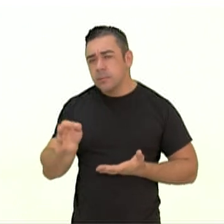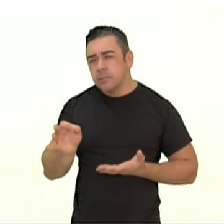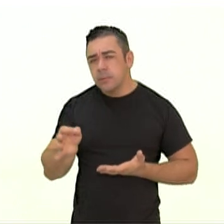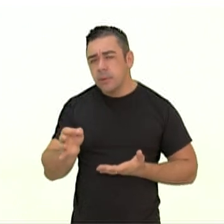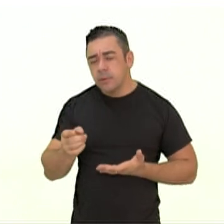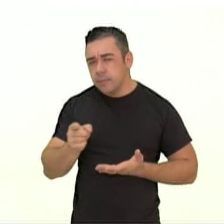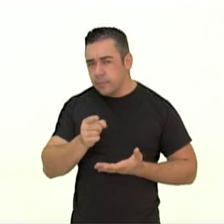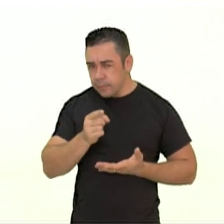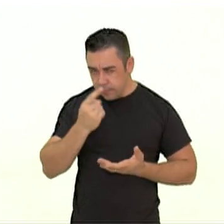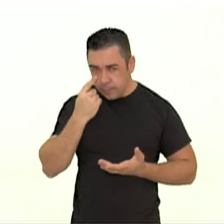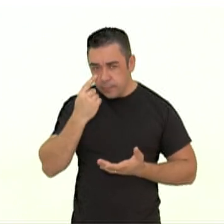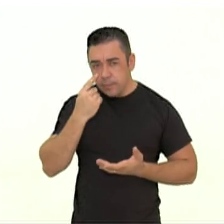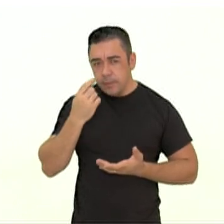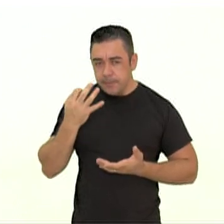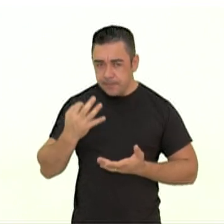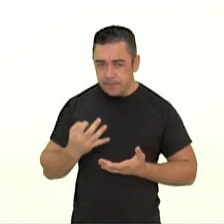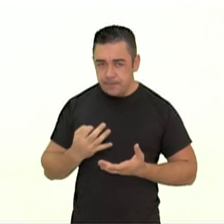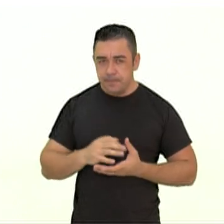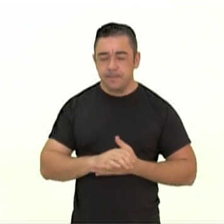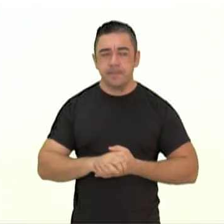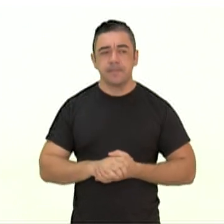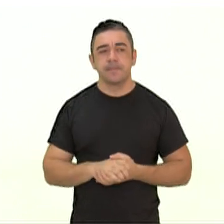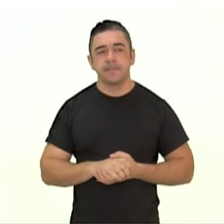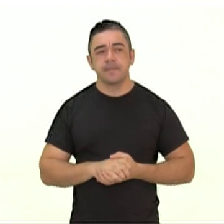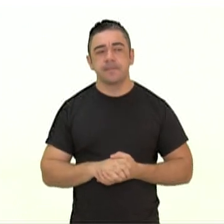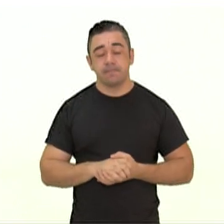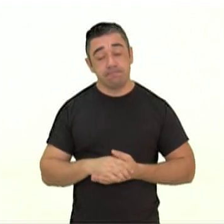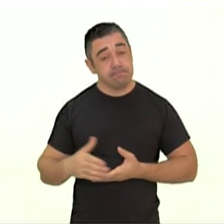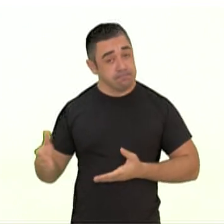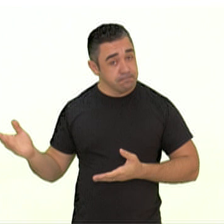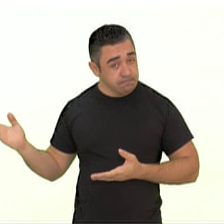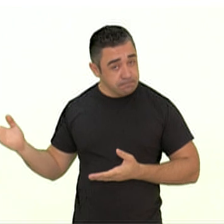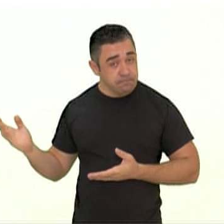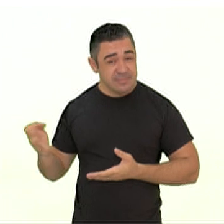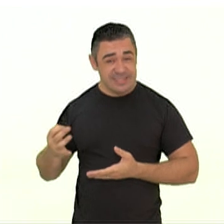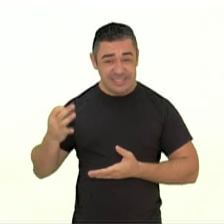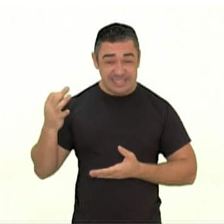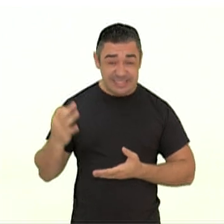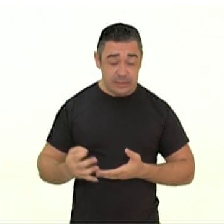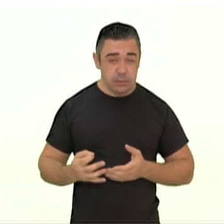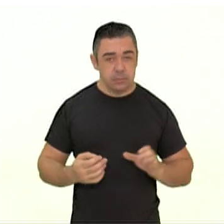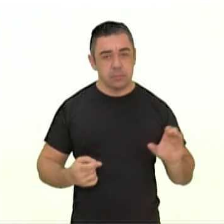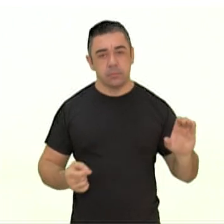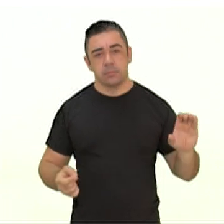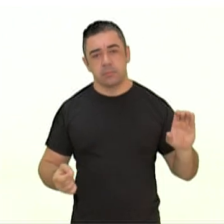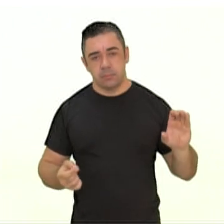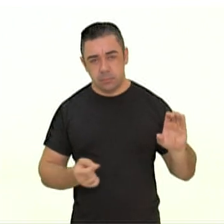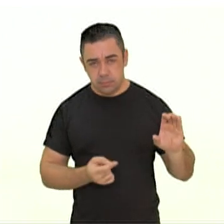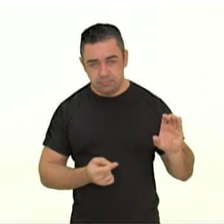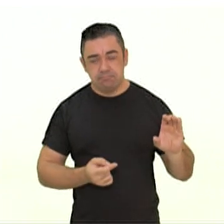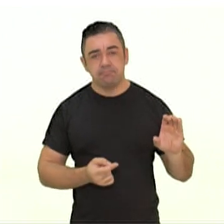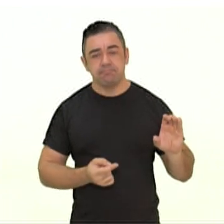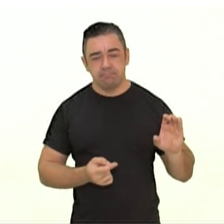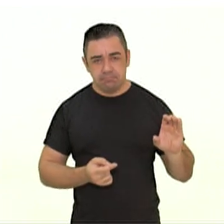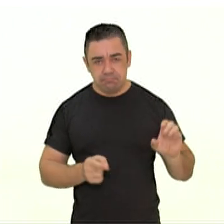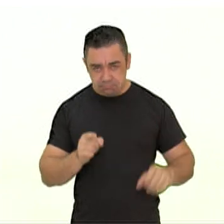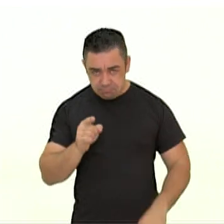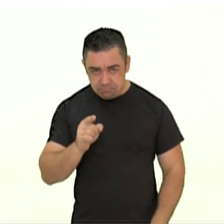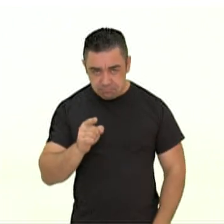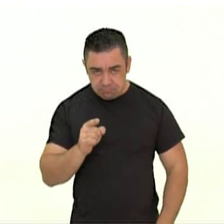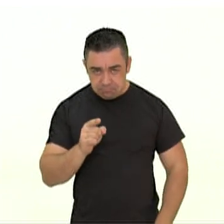agora se você respondeu a alternativa correta. Então, se você colocou a alternativa